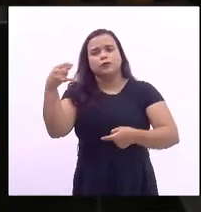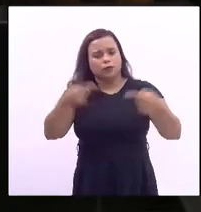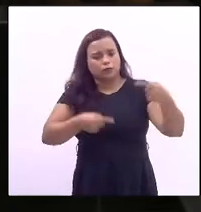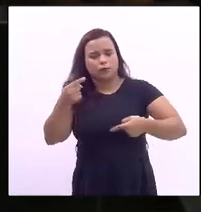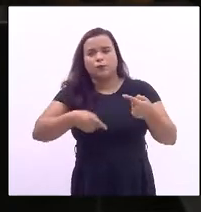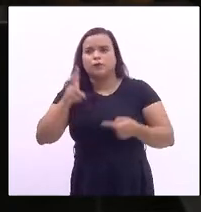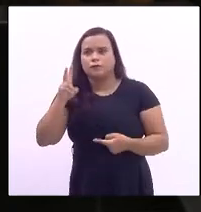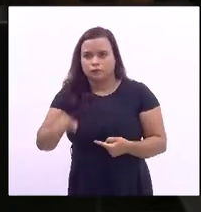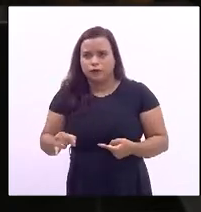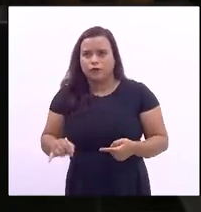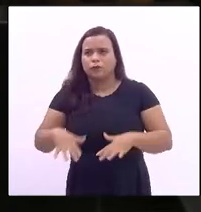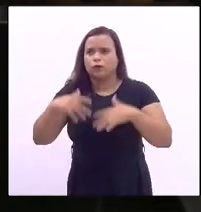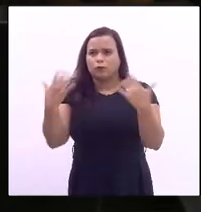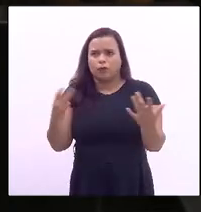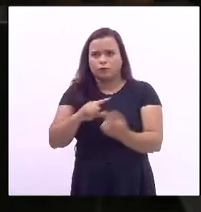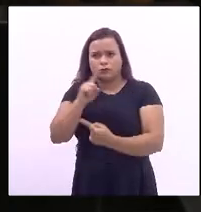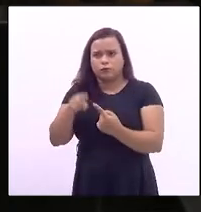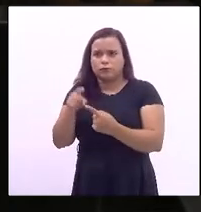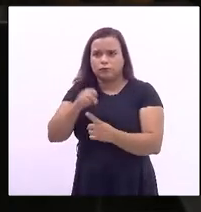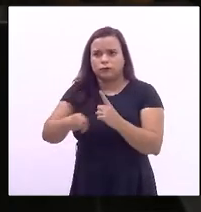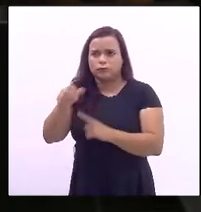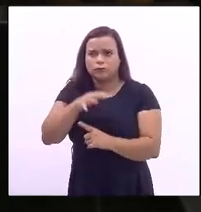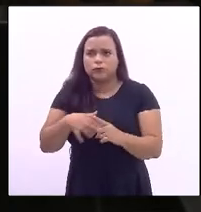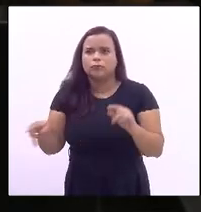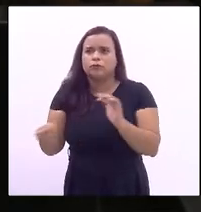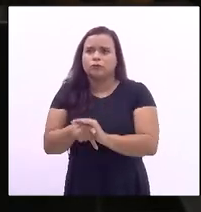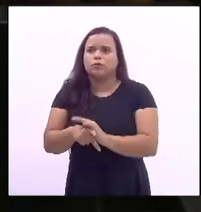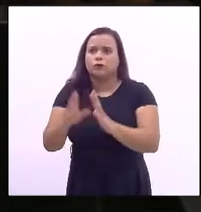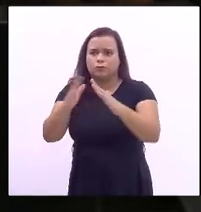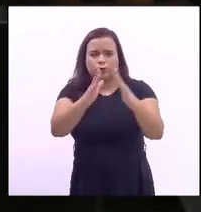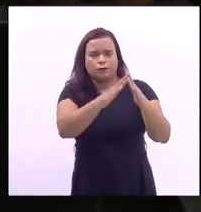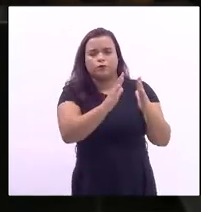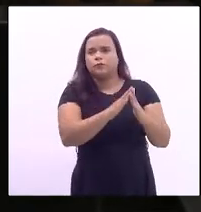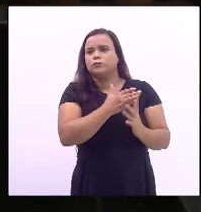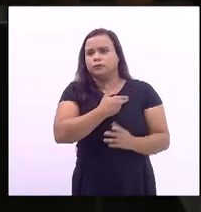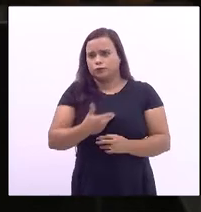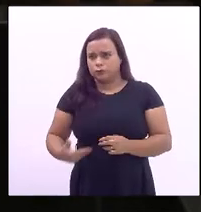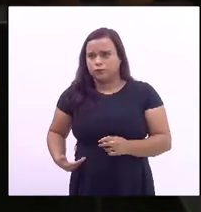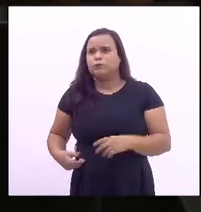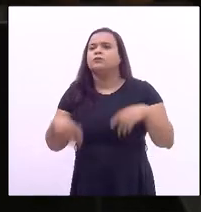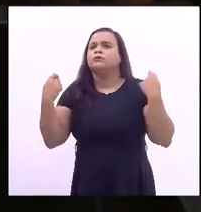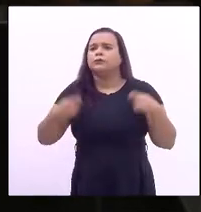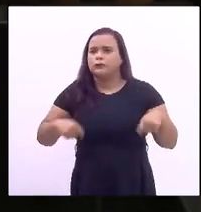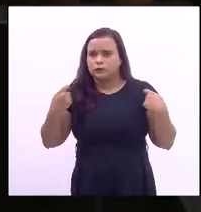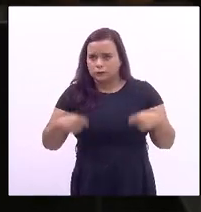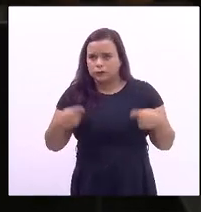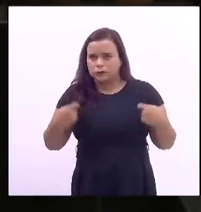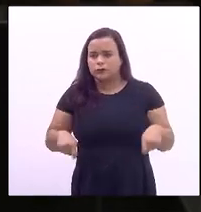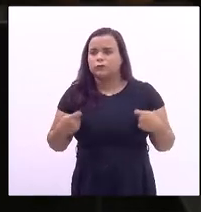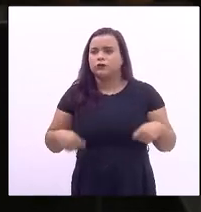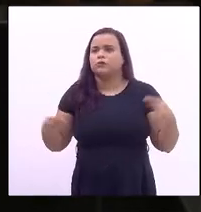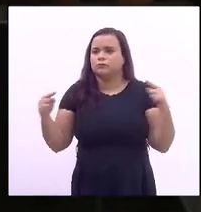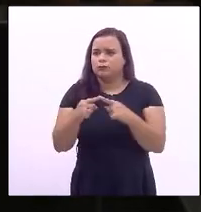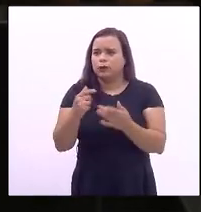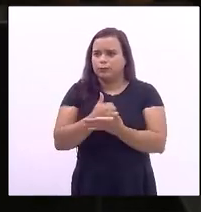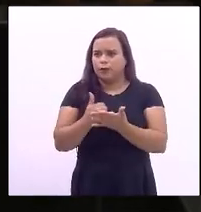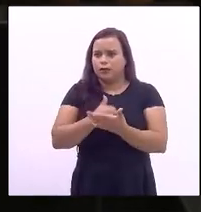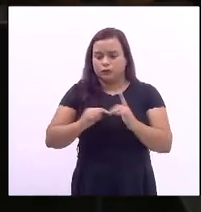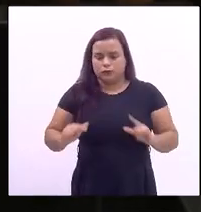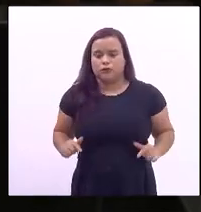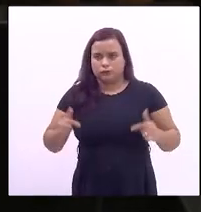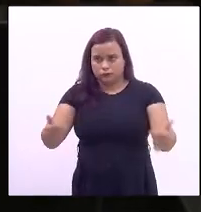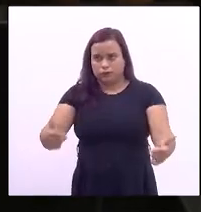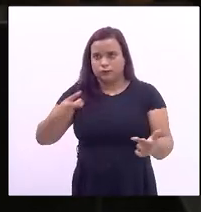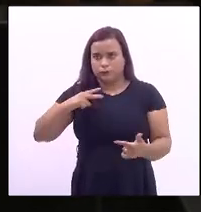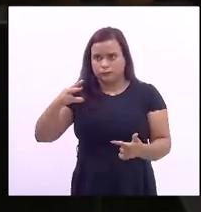debater Qual a destinação social dos imóveis públicos que deve ser com base naquilo que a